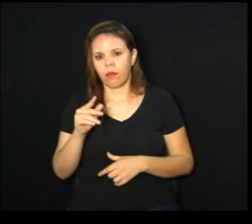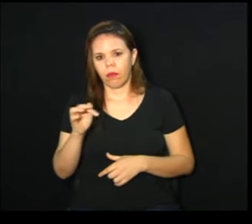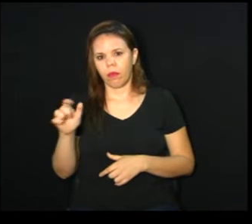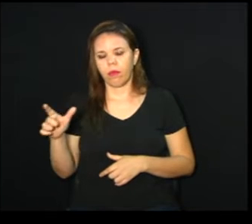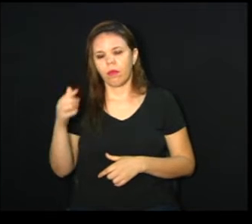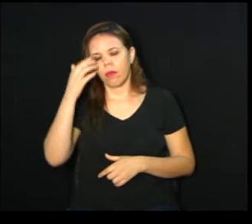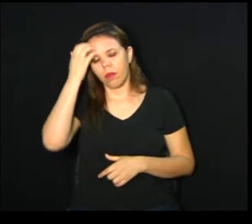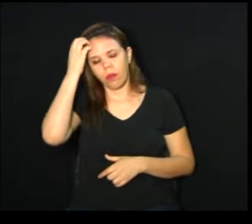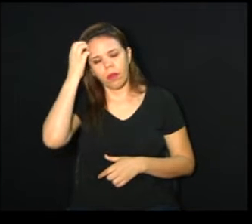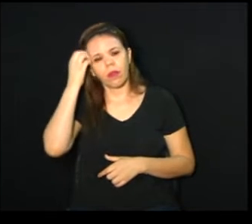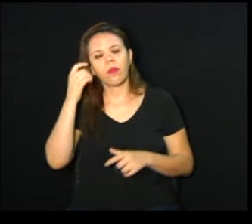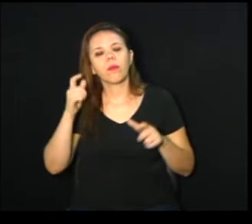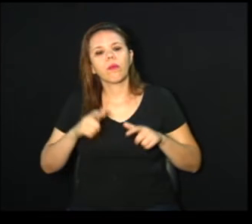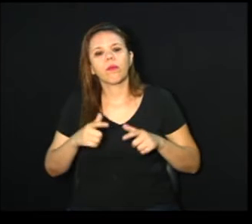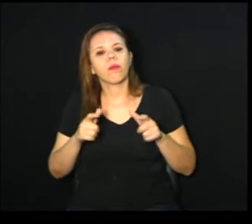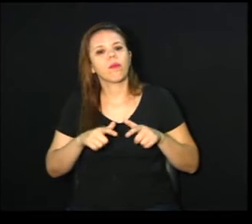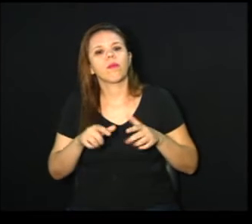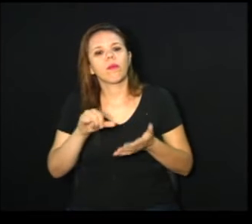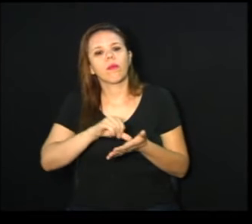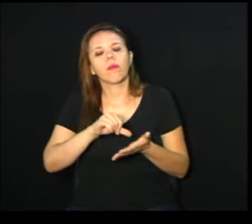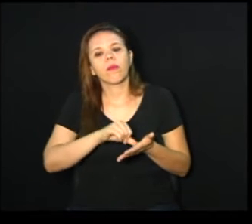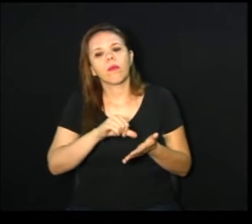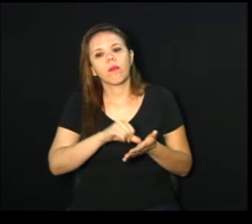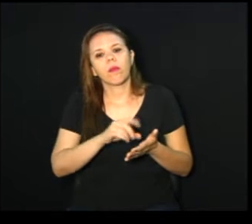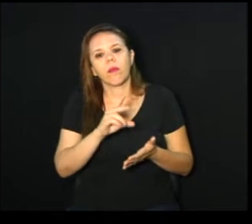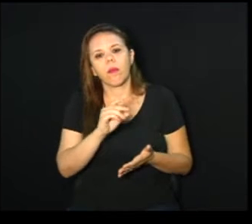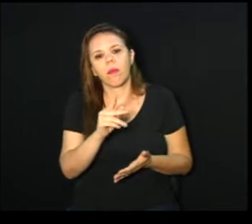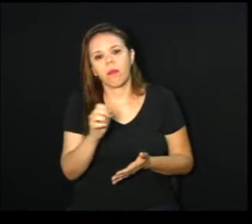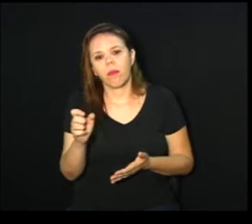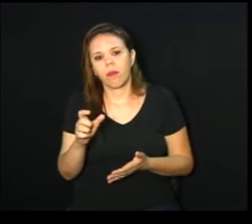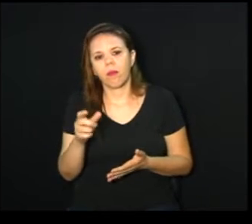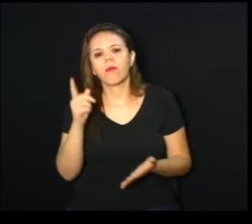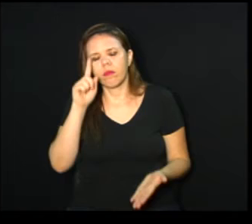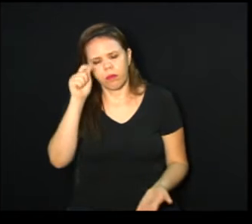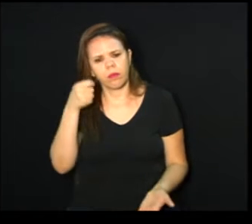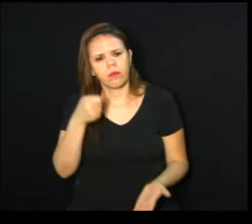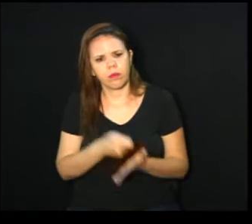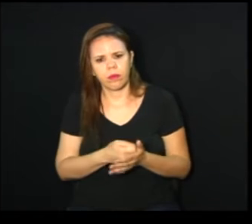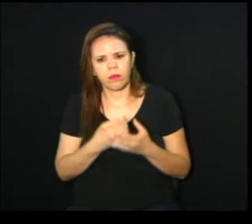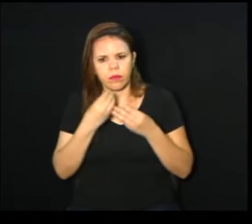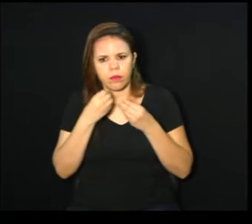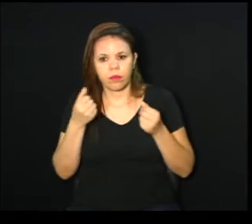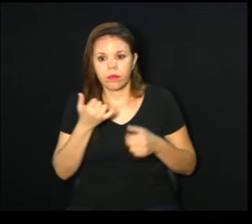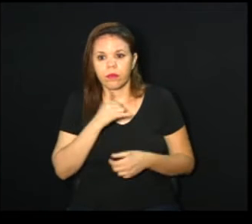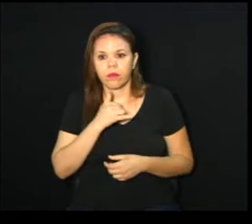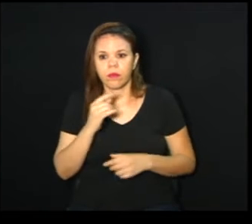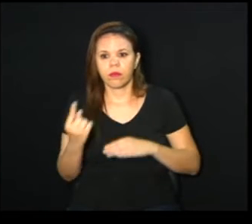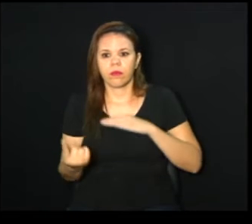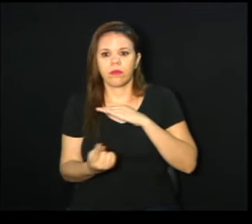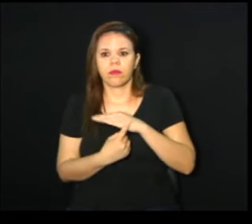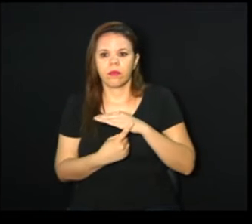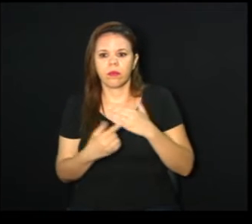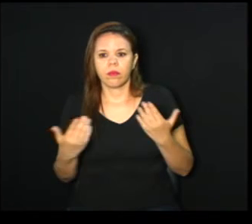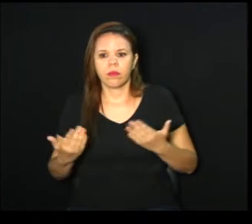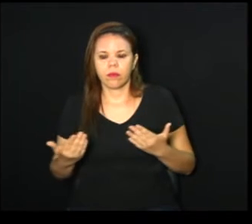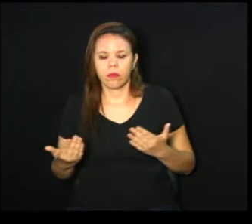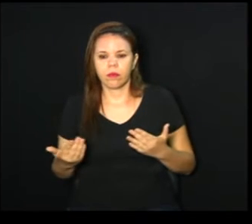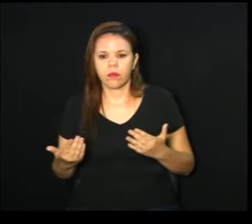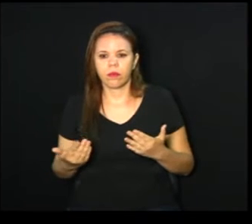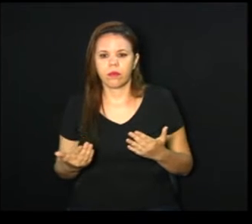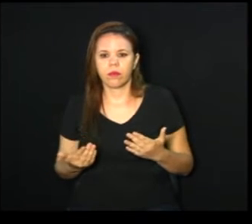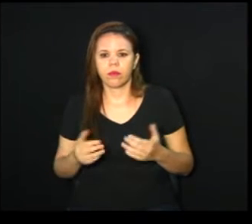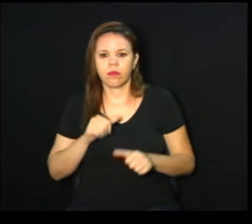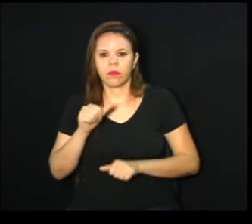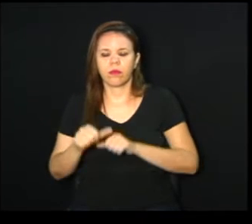Mas por que instalar numa subestação? Justamente para garantir a qualidade da energia para o nosso consumidor. Hoje, a questão de